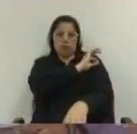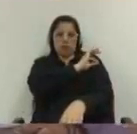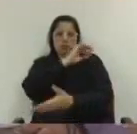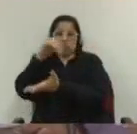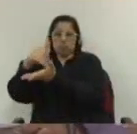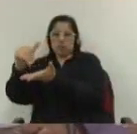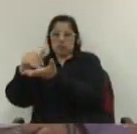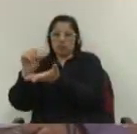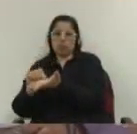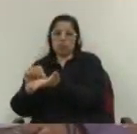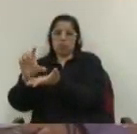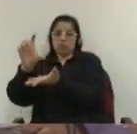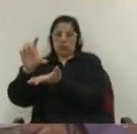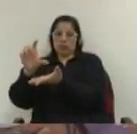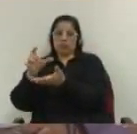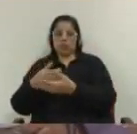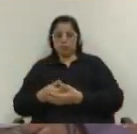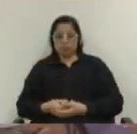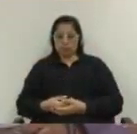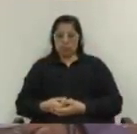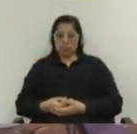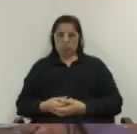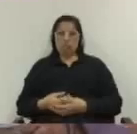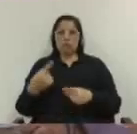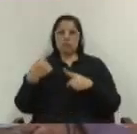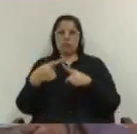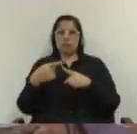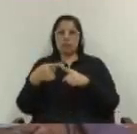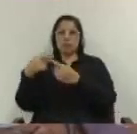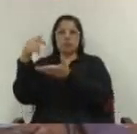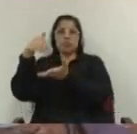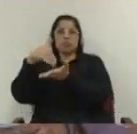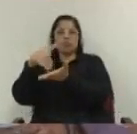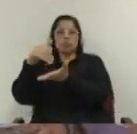os secretários são aqueles que viabilizam suas